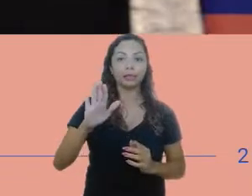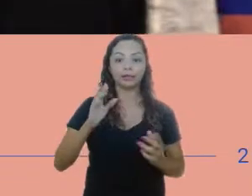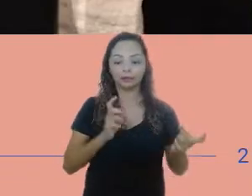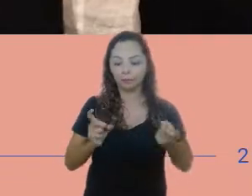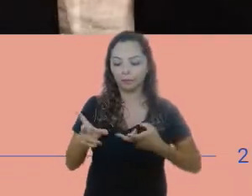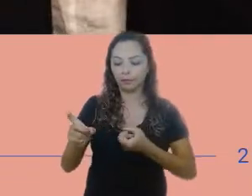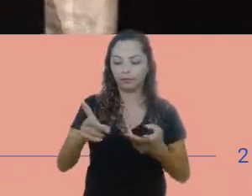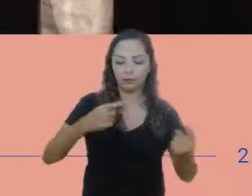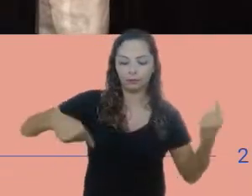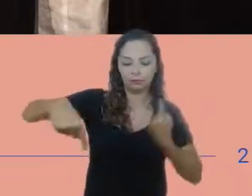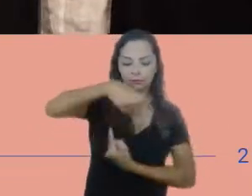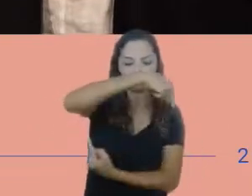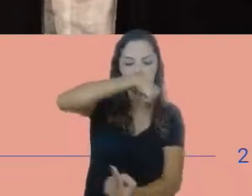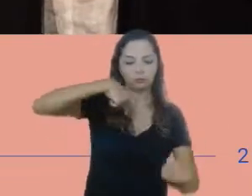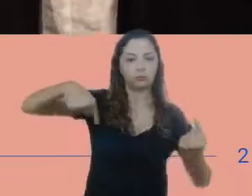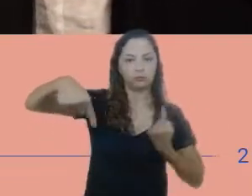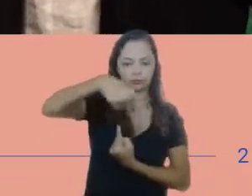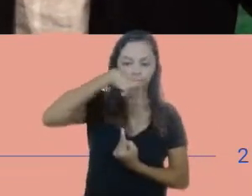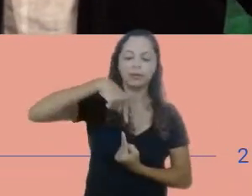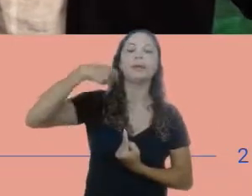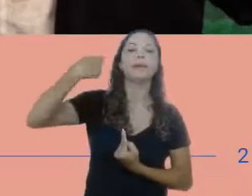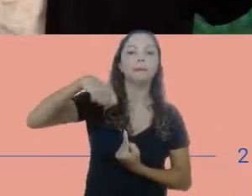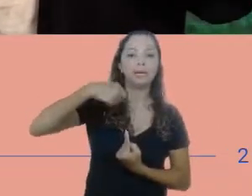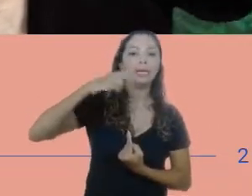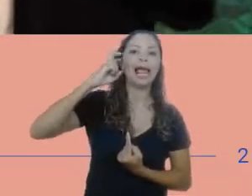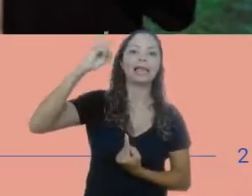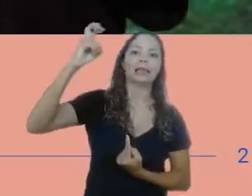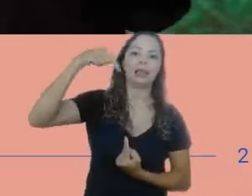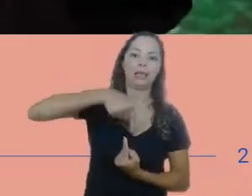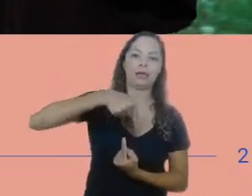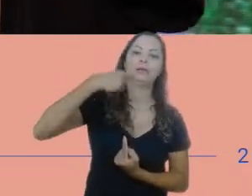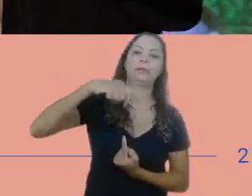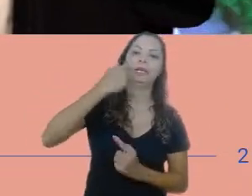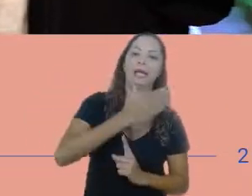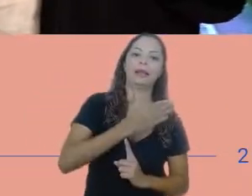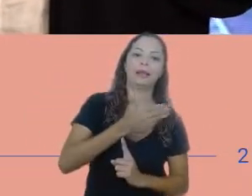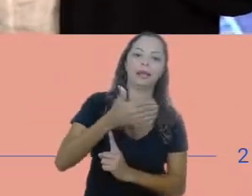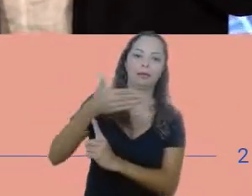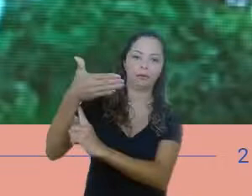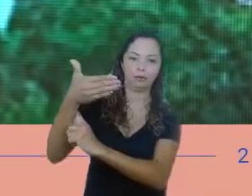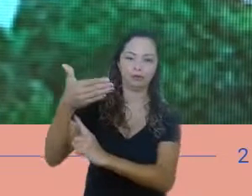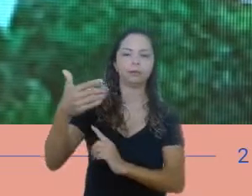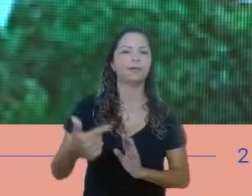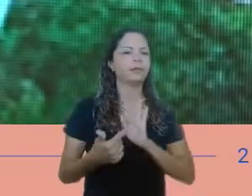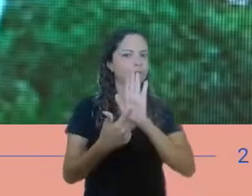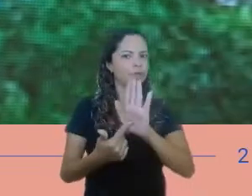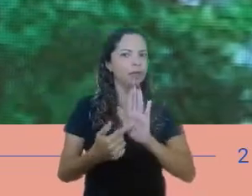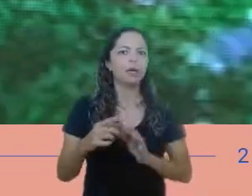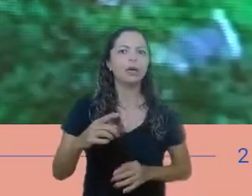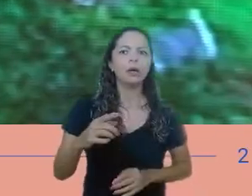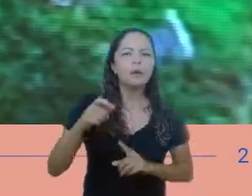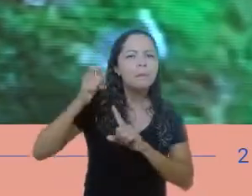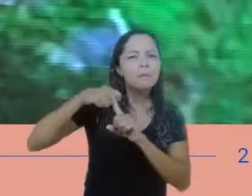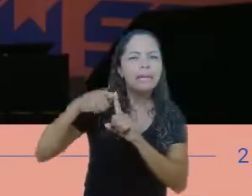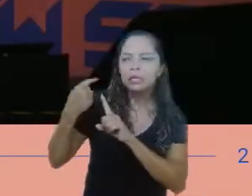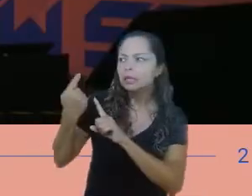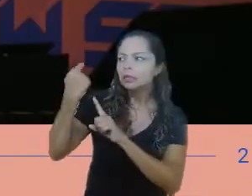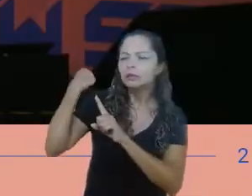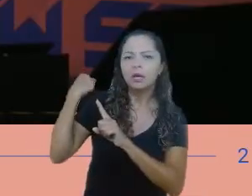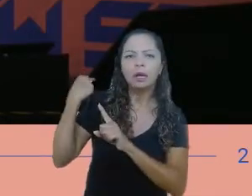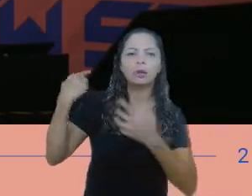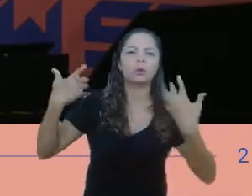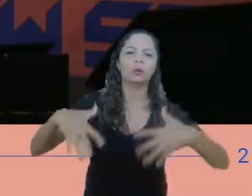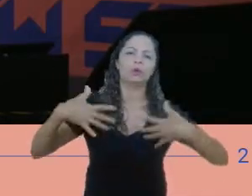tecnologias então a gente é uma realidade que me chocou muito alguns meses atrás quando a gente viu o